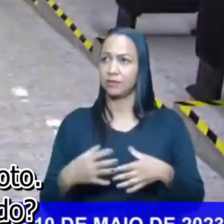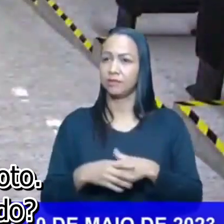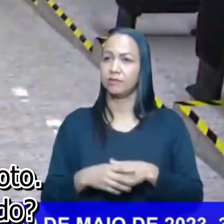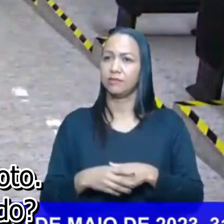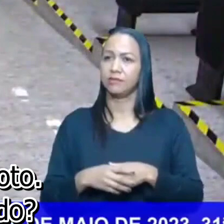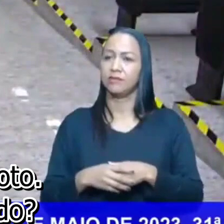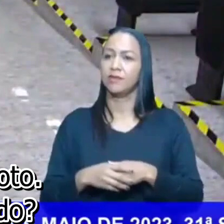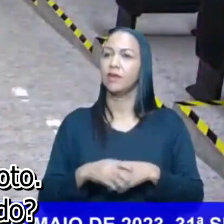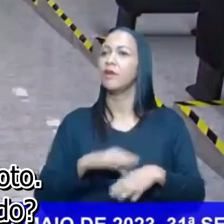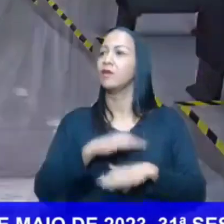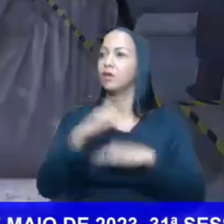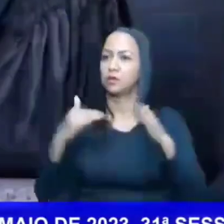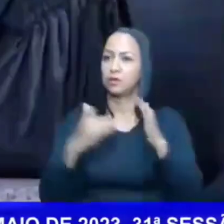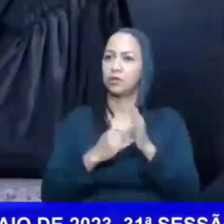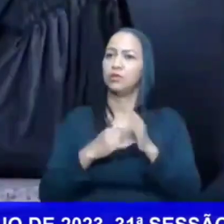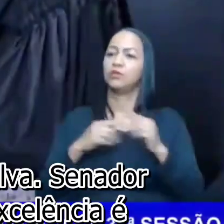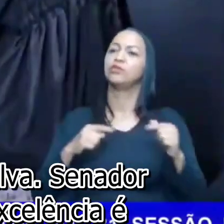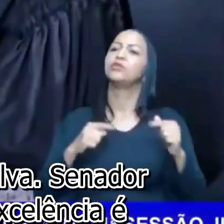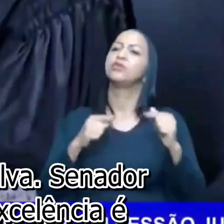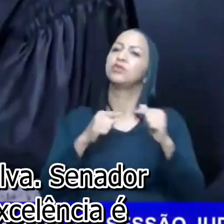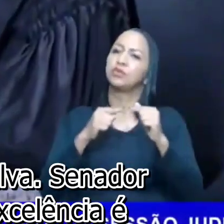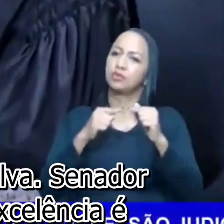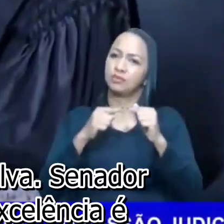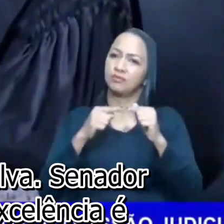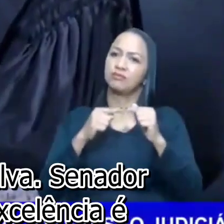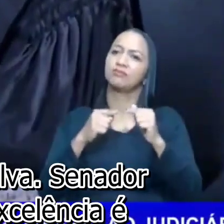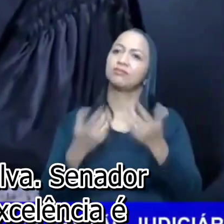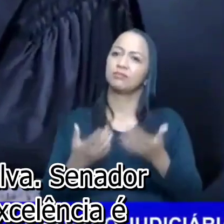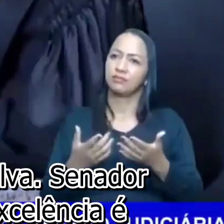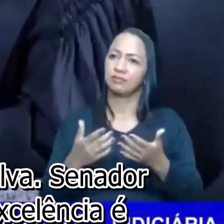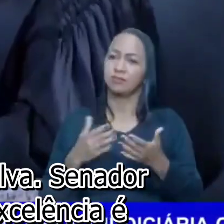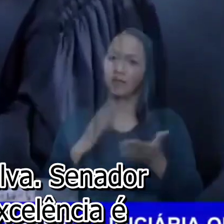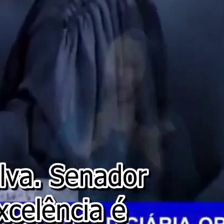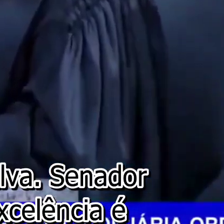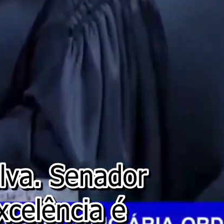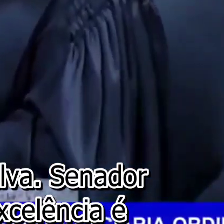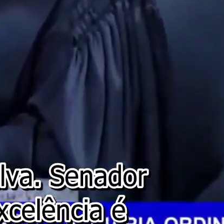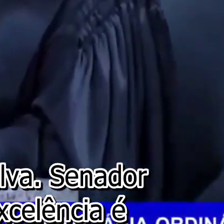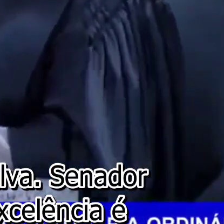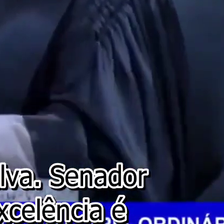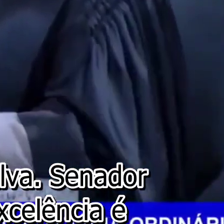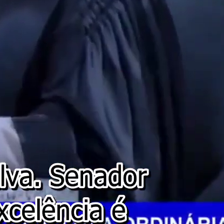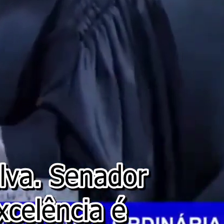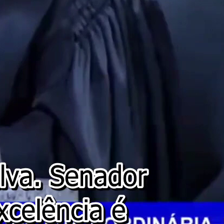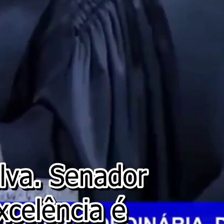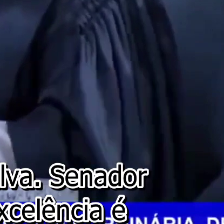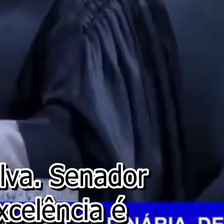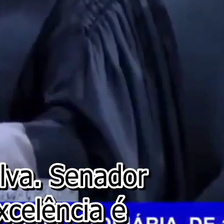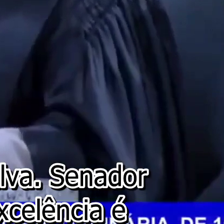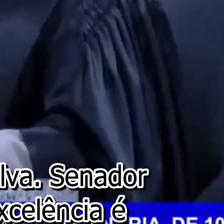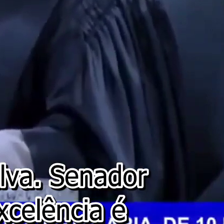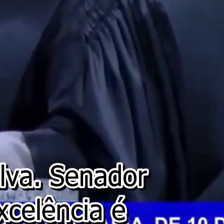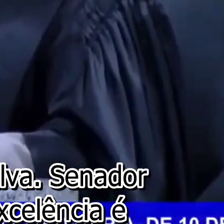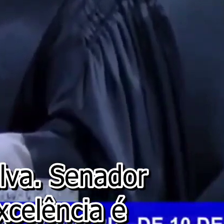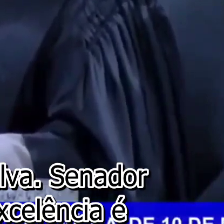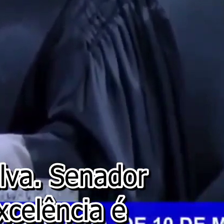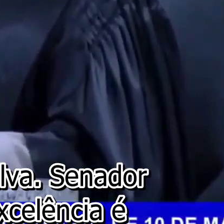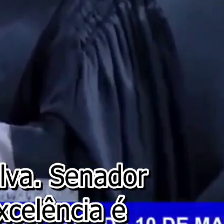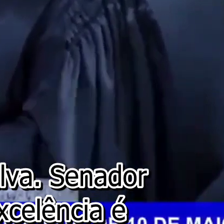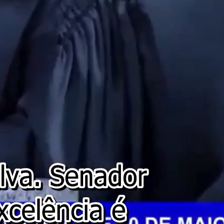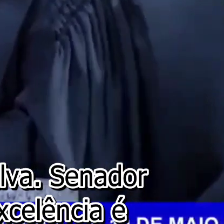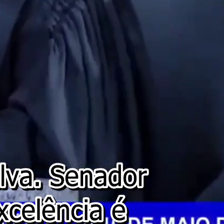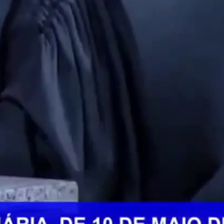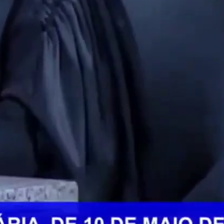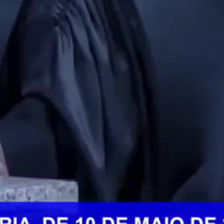de acordo? Anuncio o resultado, contas aprovadas com ressalva. Desembargador Carmo, vamos ao item 5 da pauta. Vossa